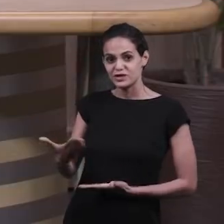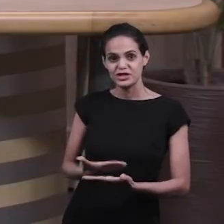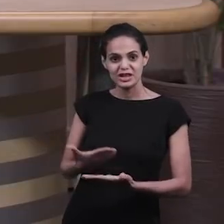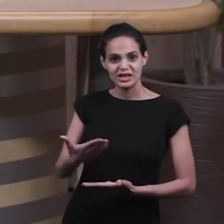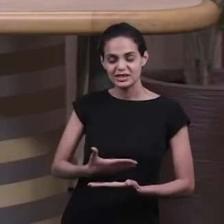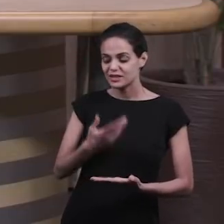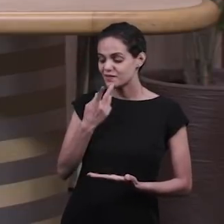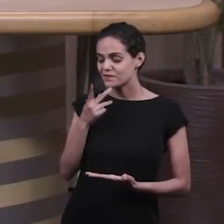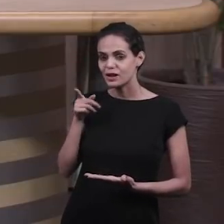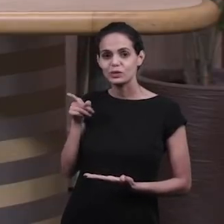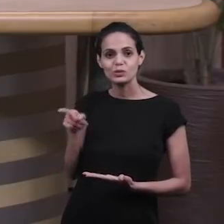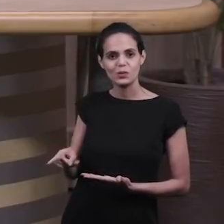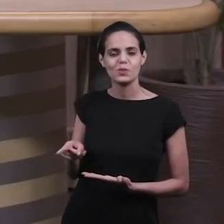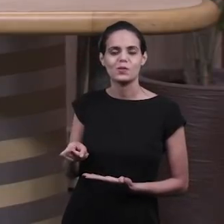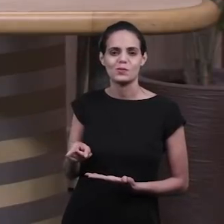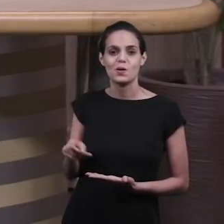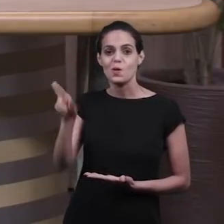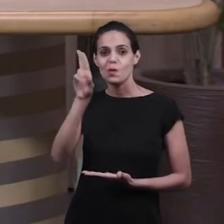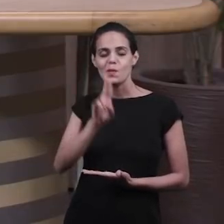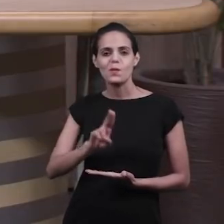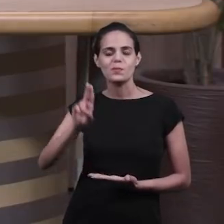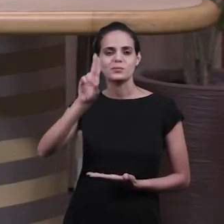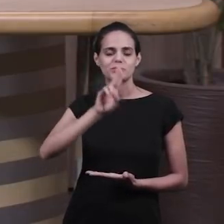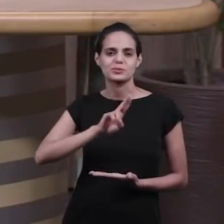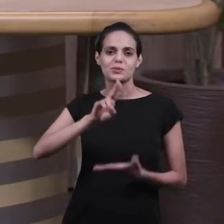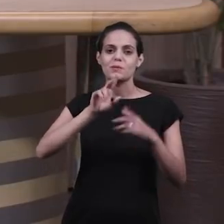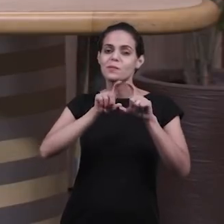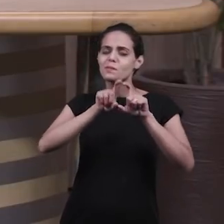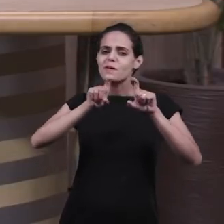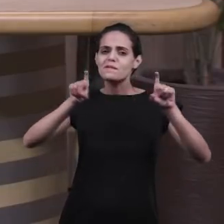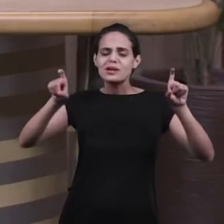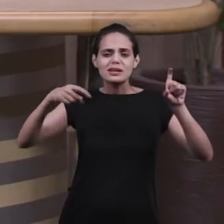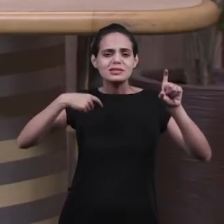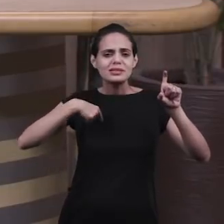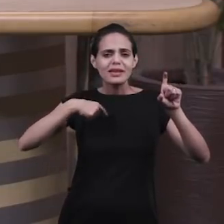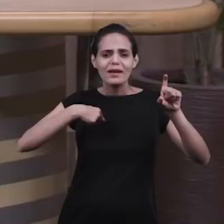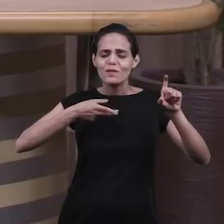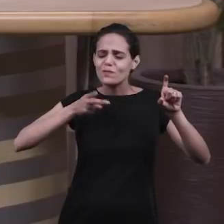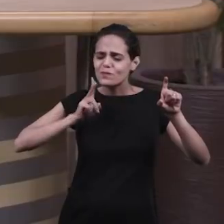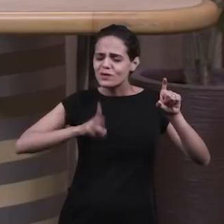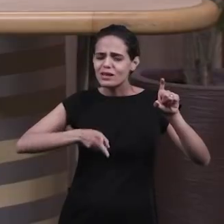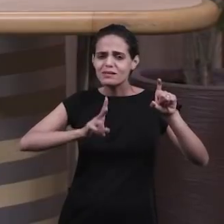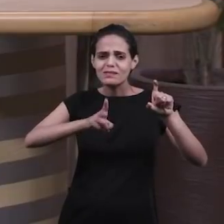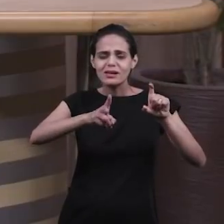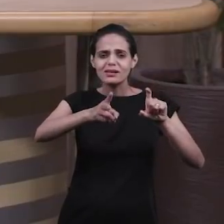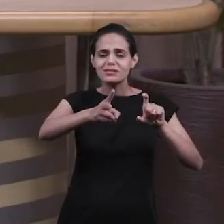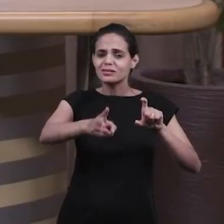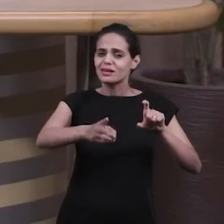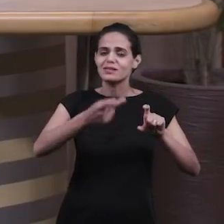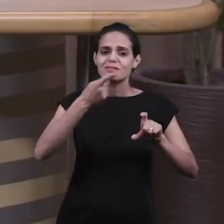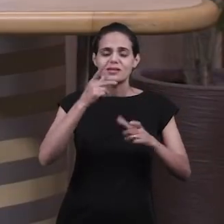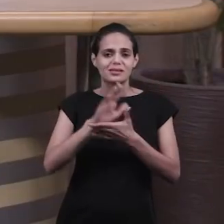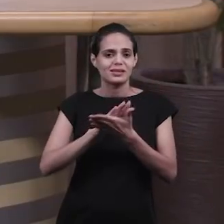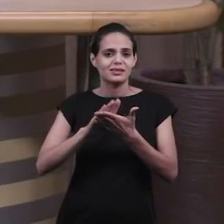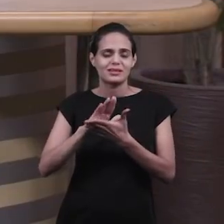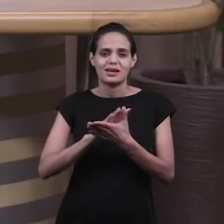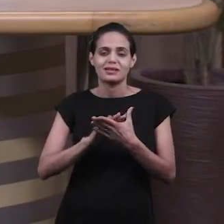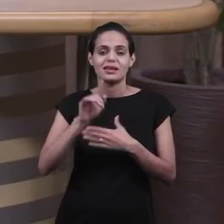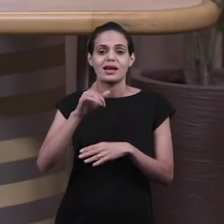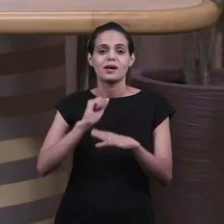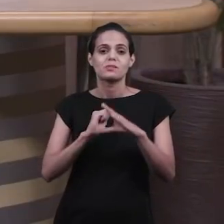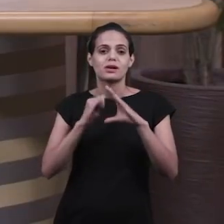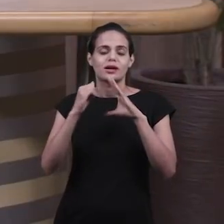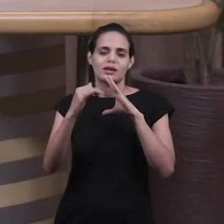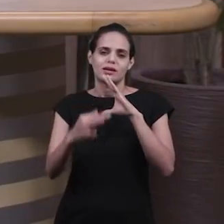ali, o Espírito Santo usou com uma frase que eu falei e não tinha dito. Então, uma característica, o